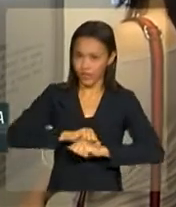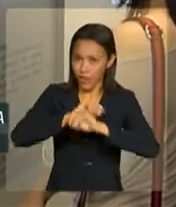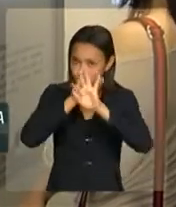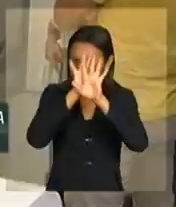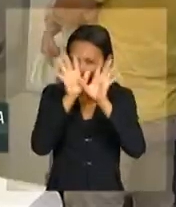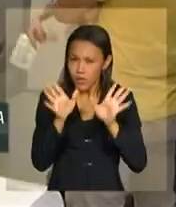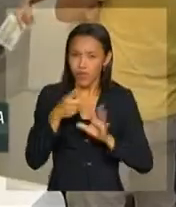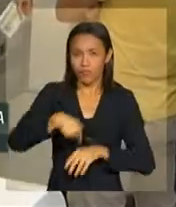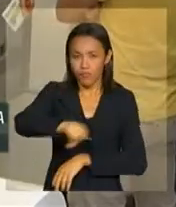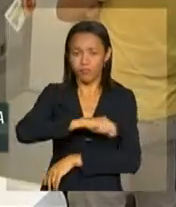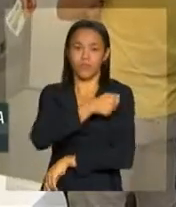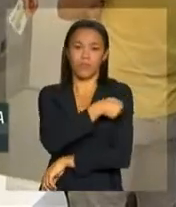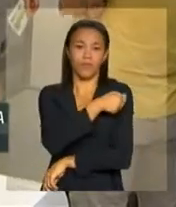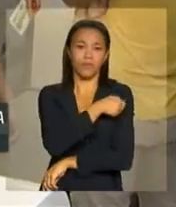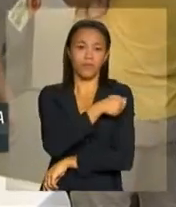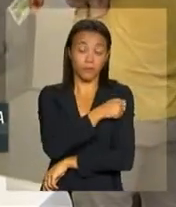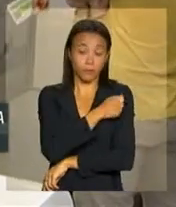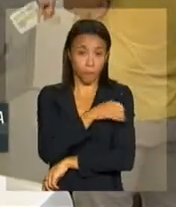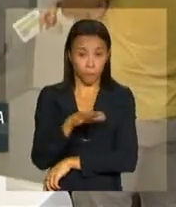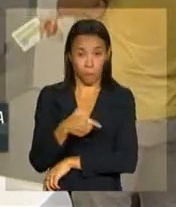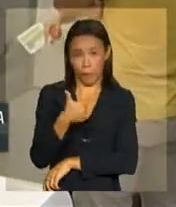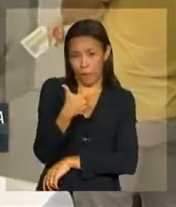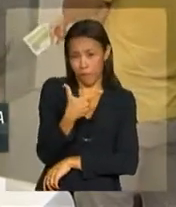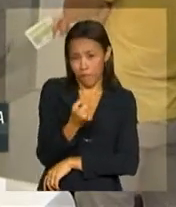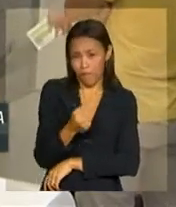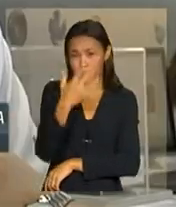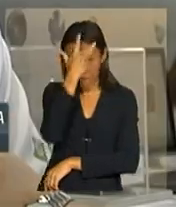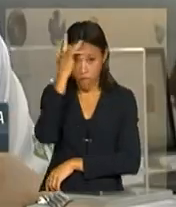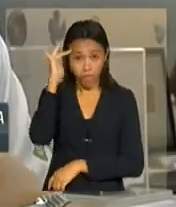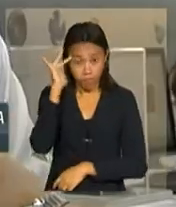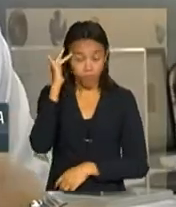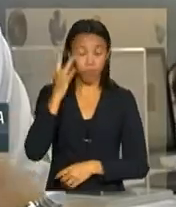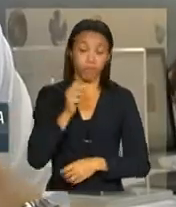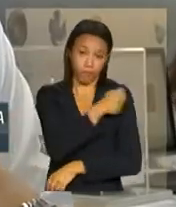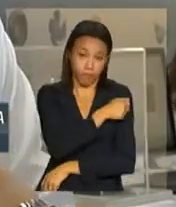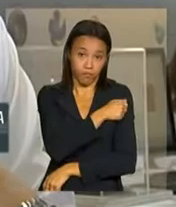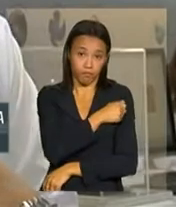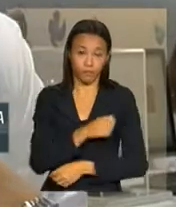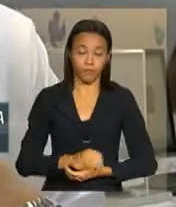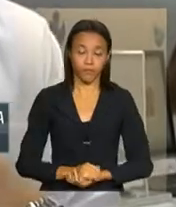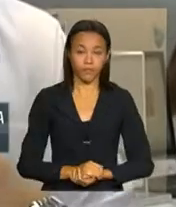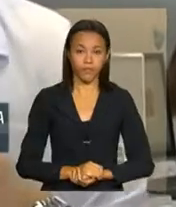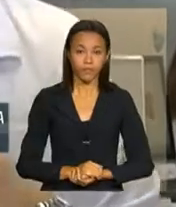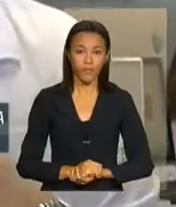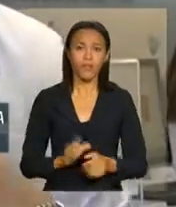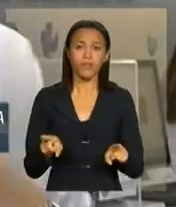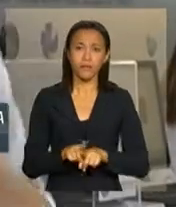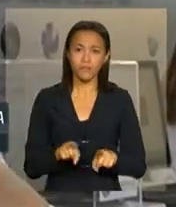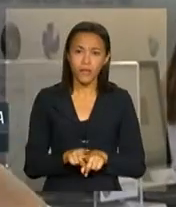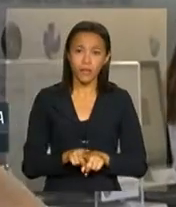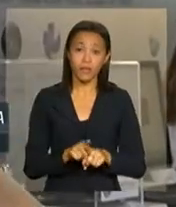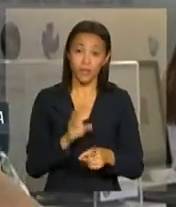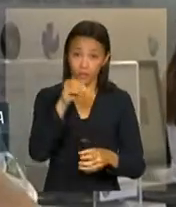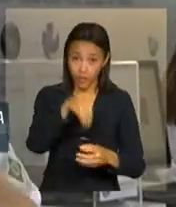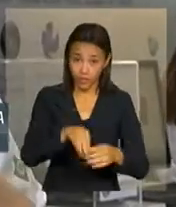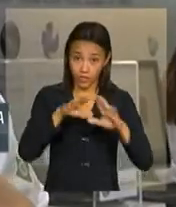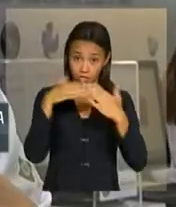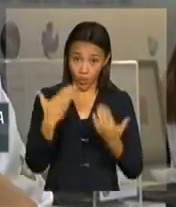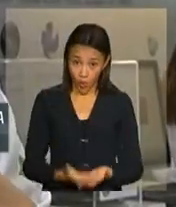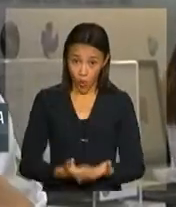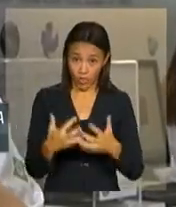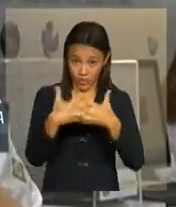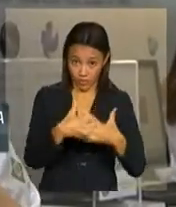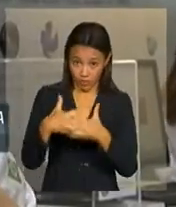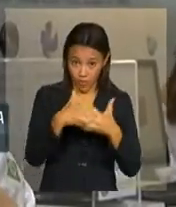nossos alunos, para turmas de até 20 alunos. E dentro da escola móvel é possível